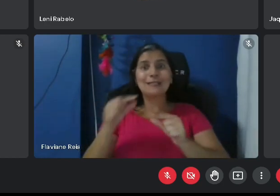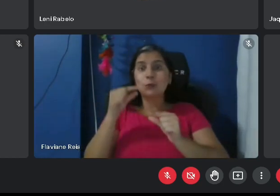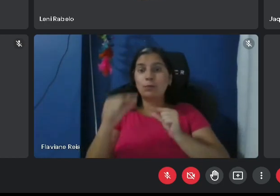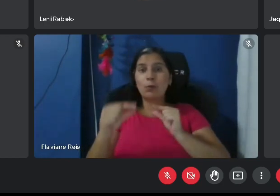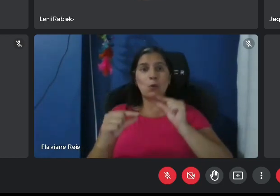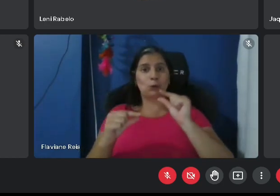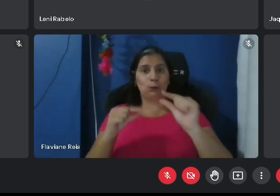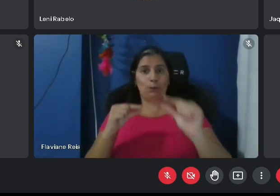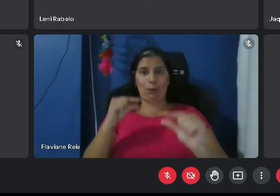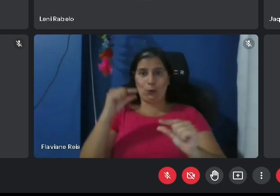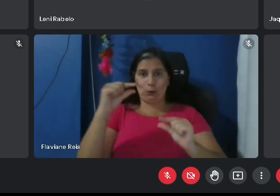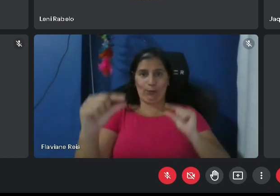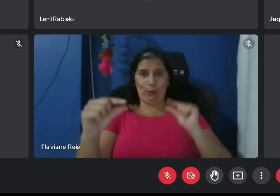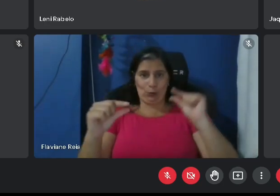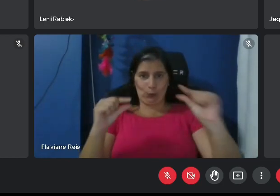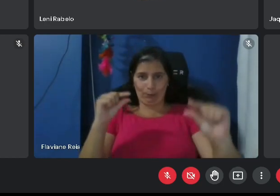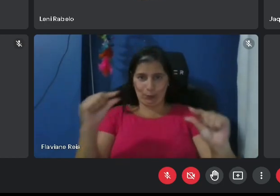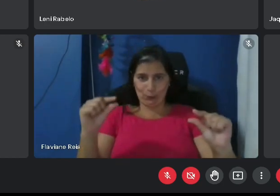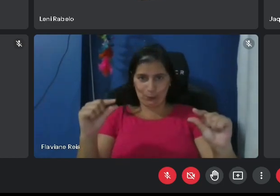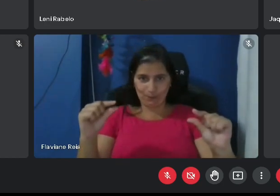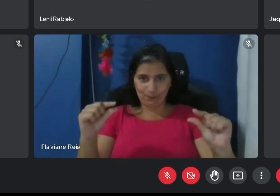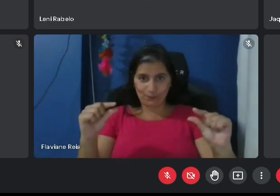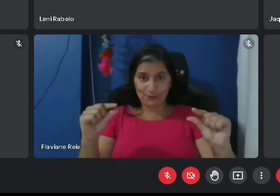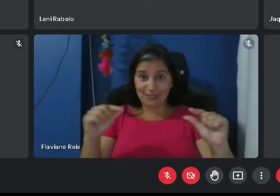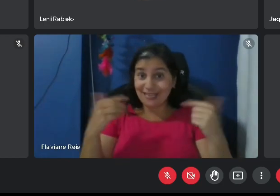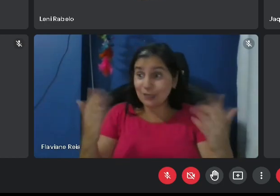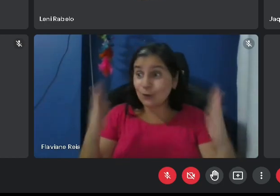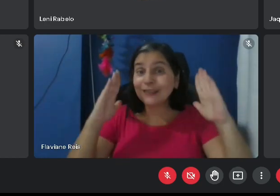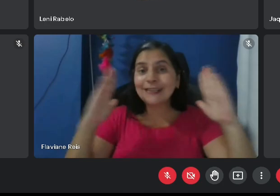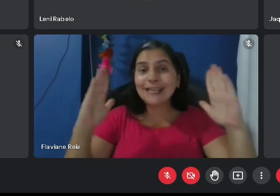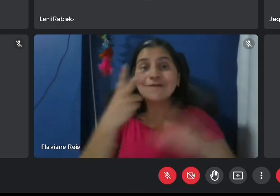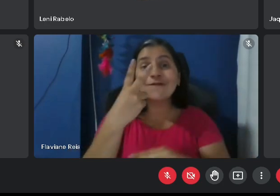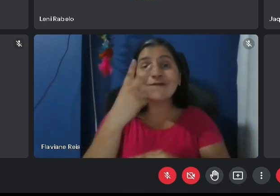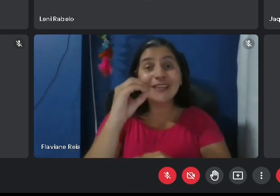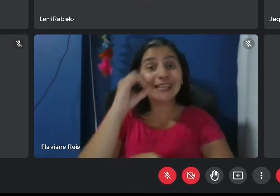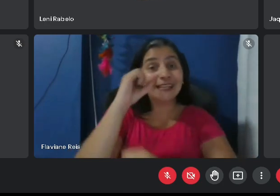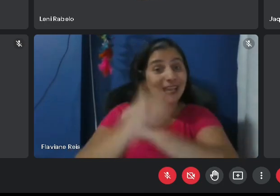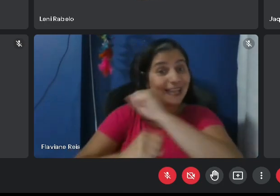E agora é tempo de conquistas que vai se conseguindo aos poucos.